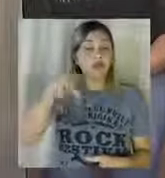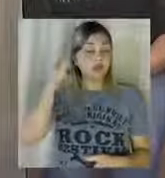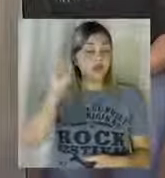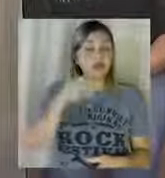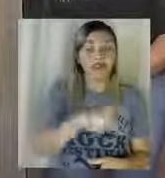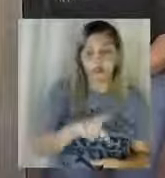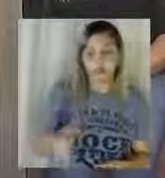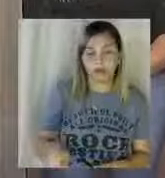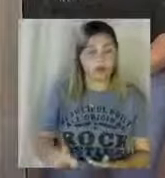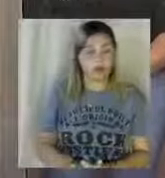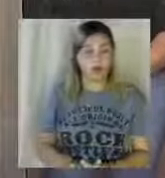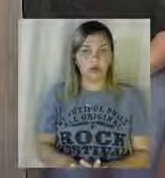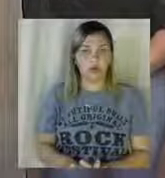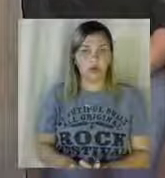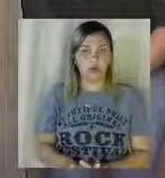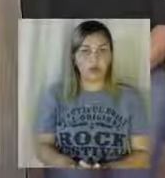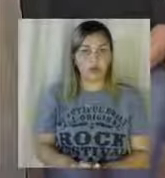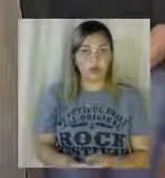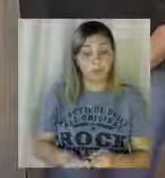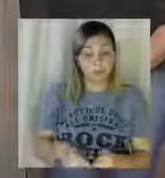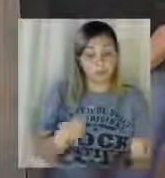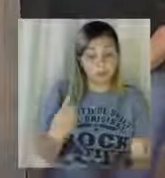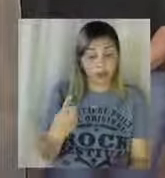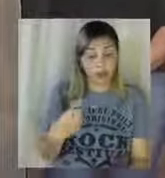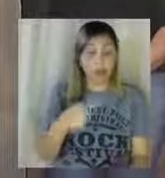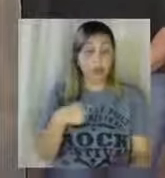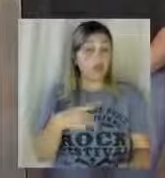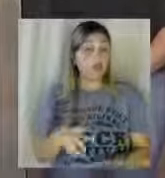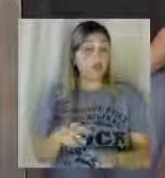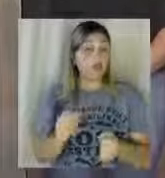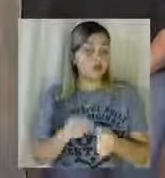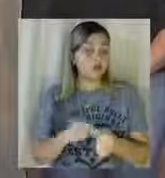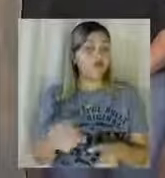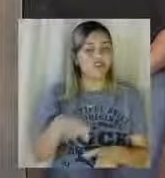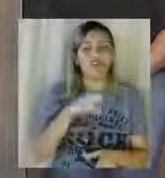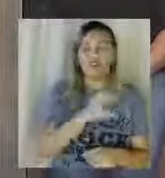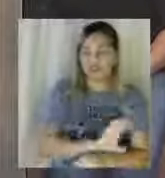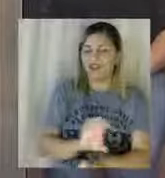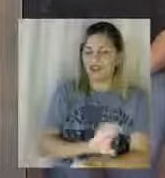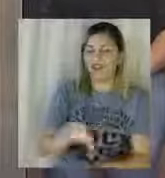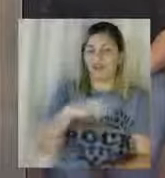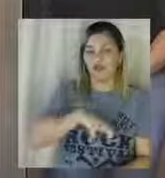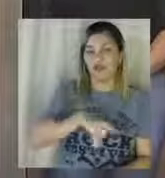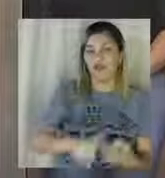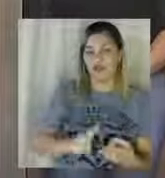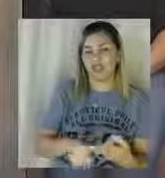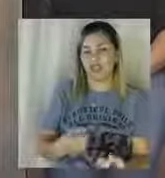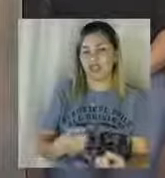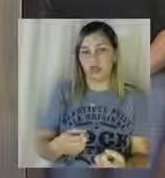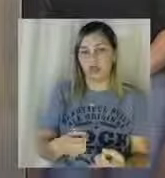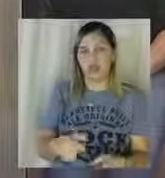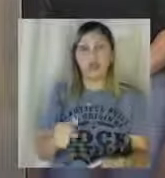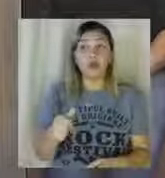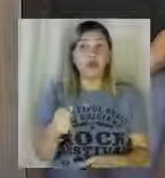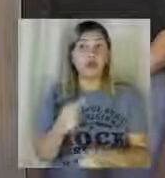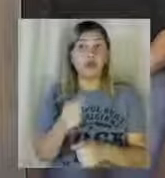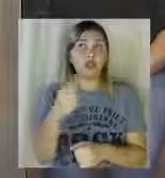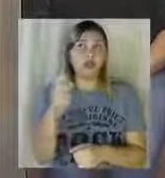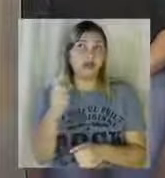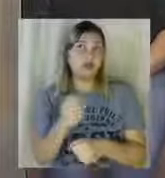para todo mundo. Mas eu fiz curso de português também. 1 ano estudando, para